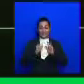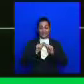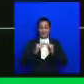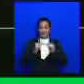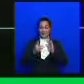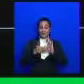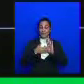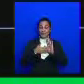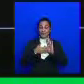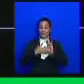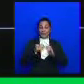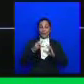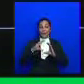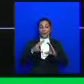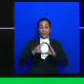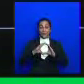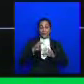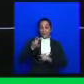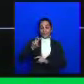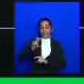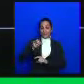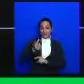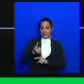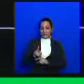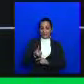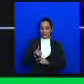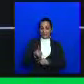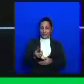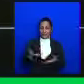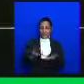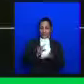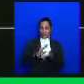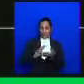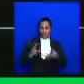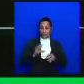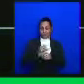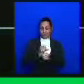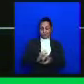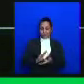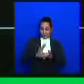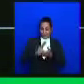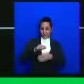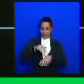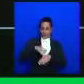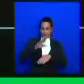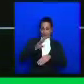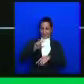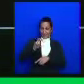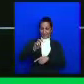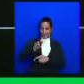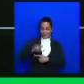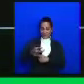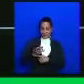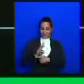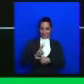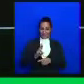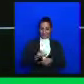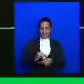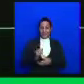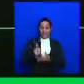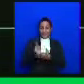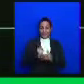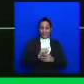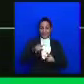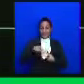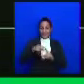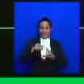bola, 56, número 56. Hoje o prêmio está acumulado em mais de 5 milhões de reais. Vem